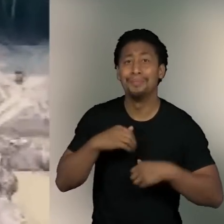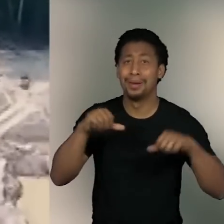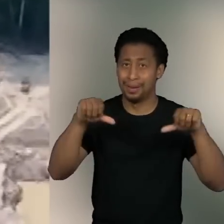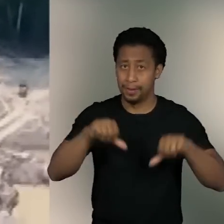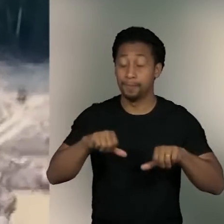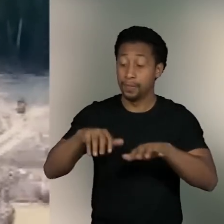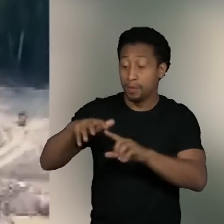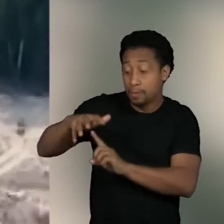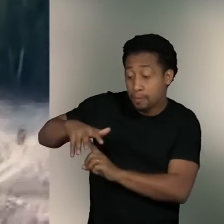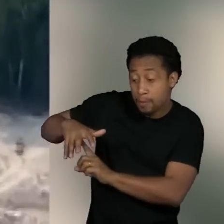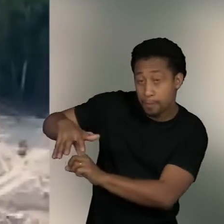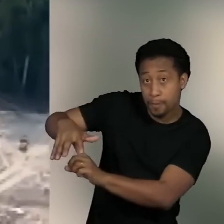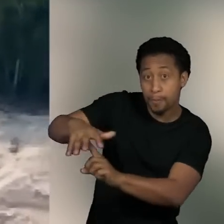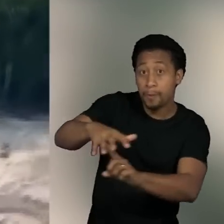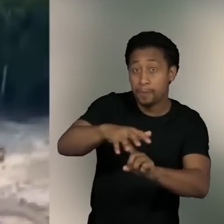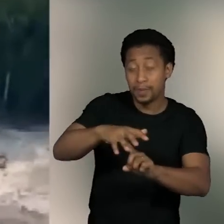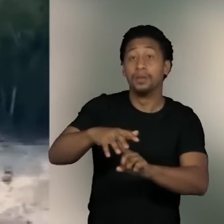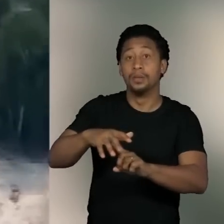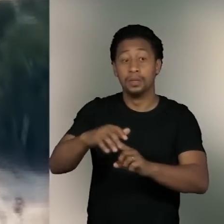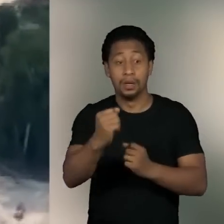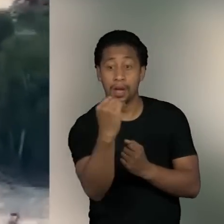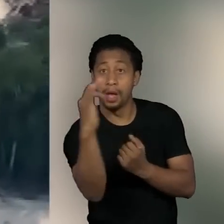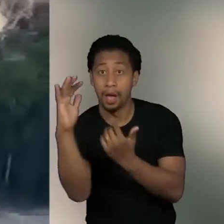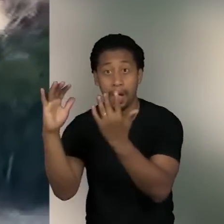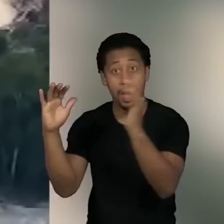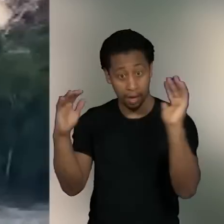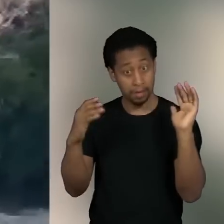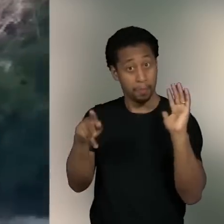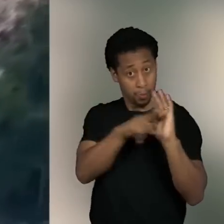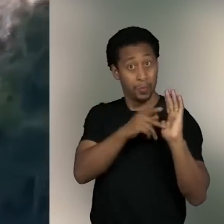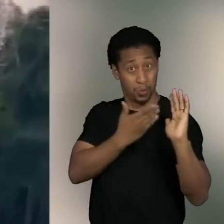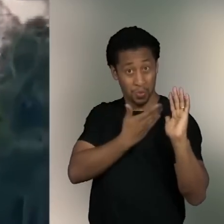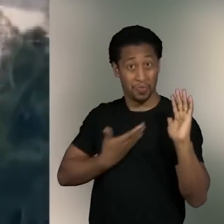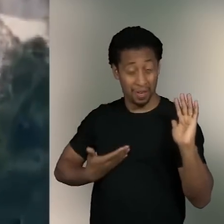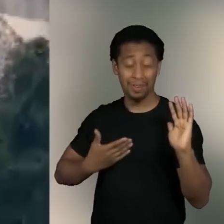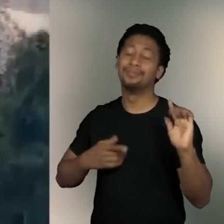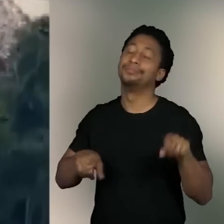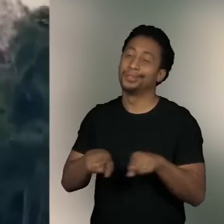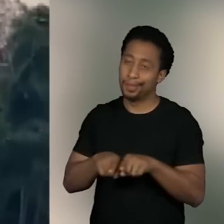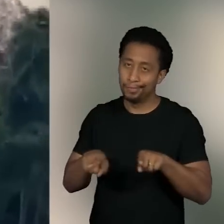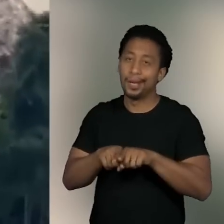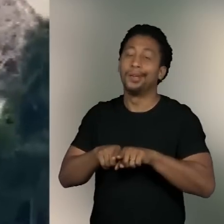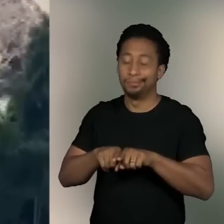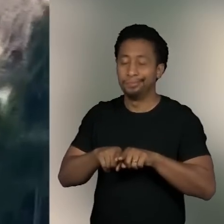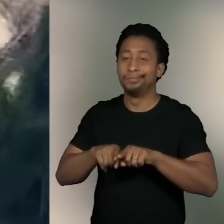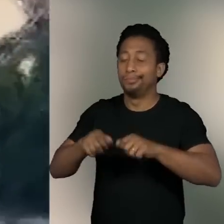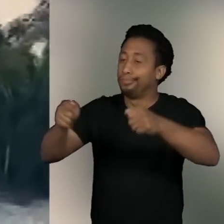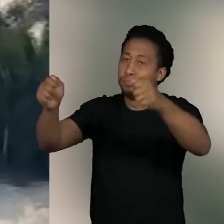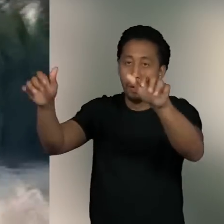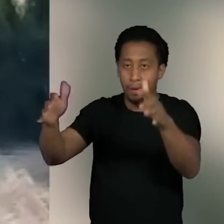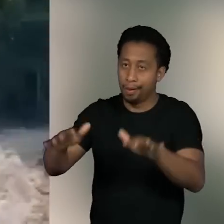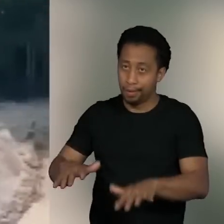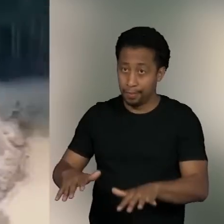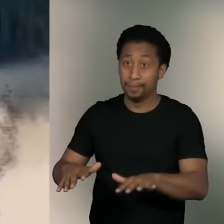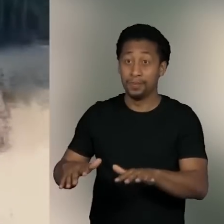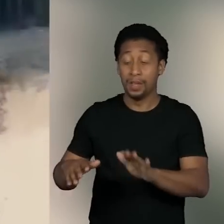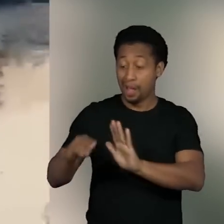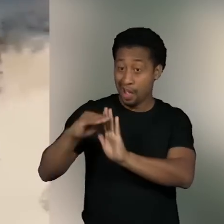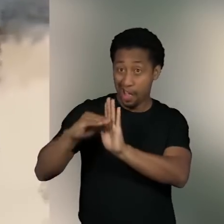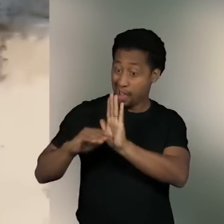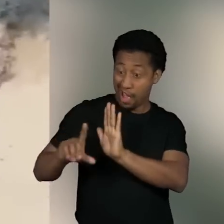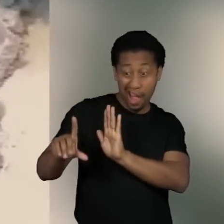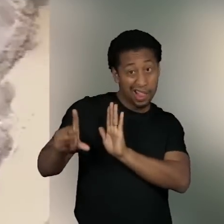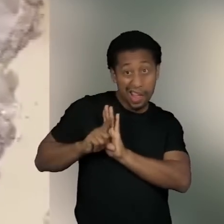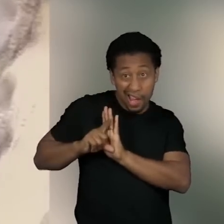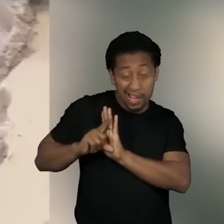não destinadas, também são invadidas. A política que rege a mineração tem falhado. A gente tem um